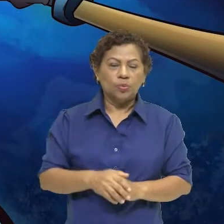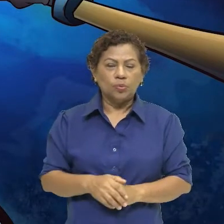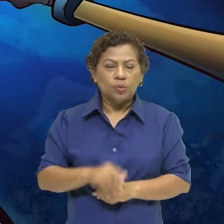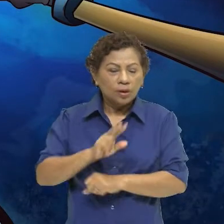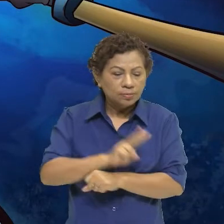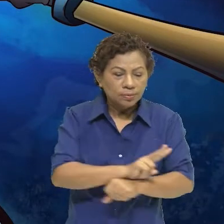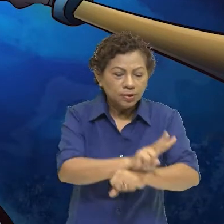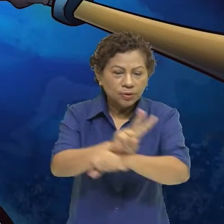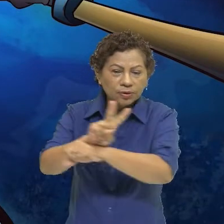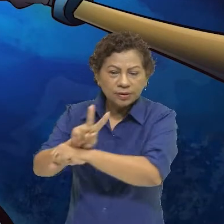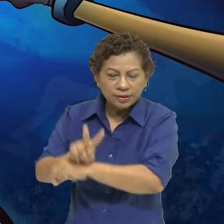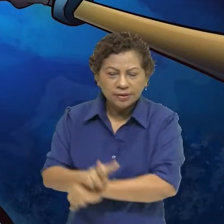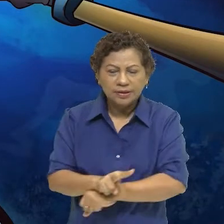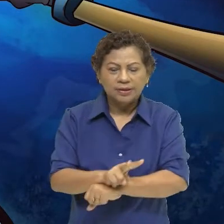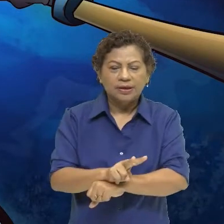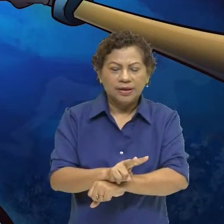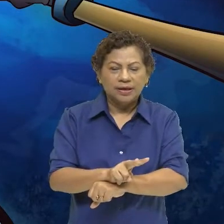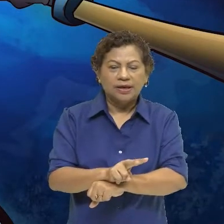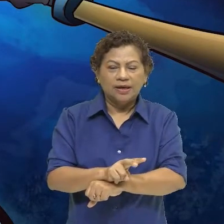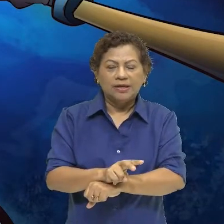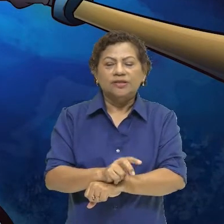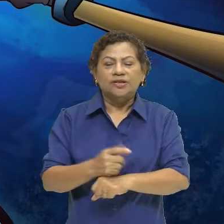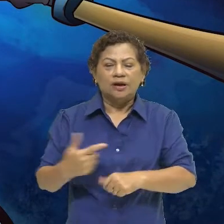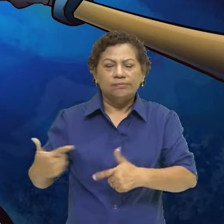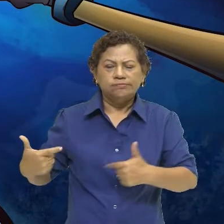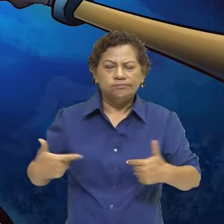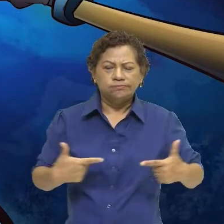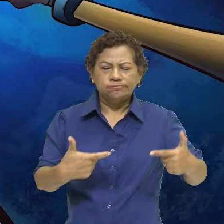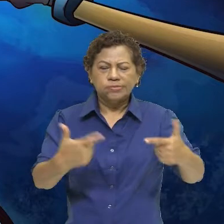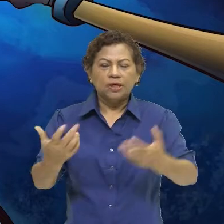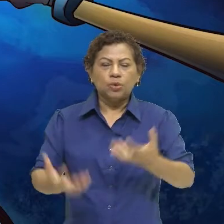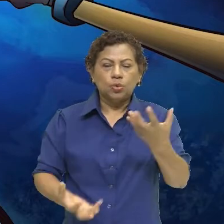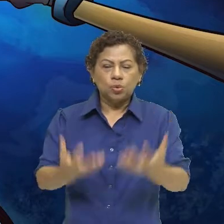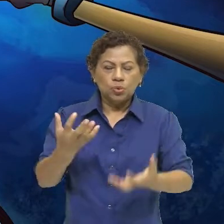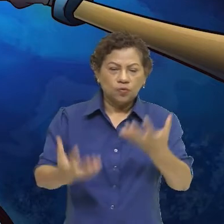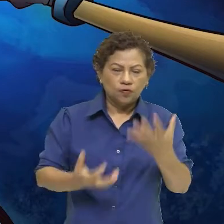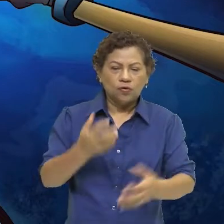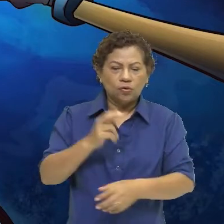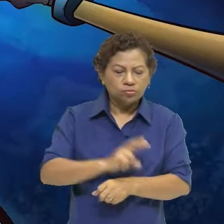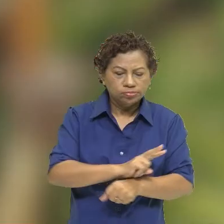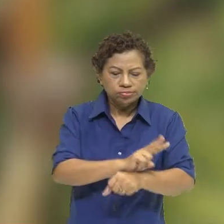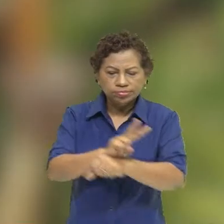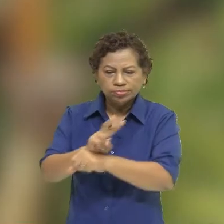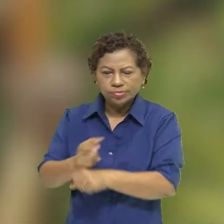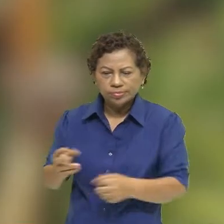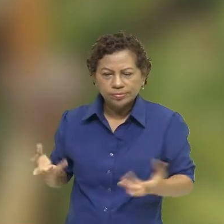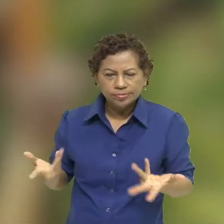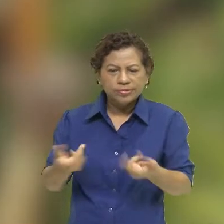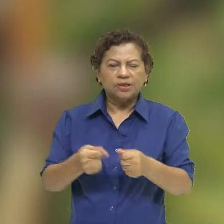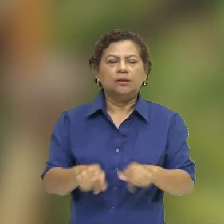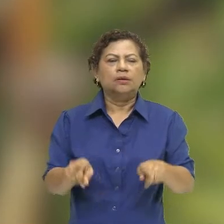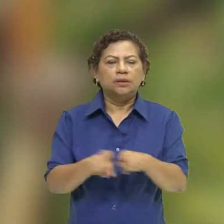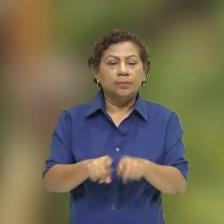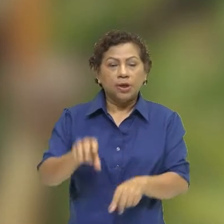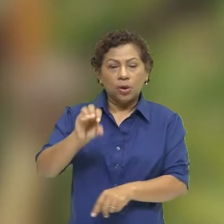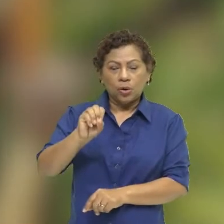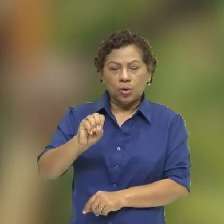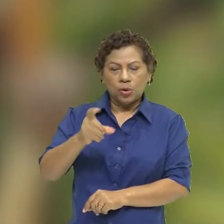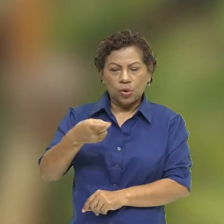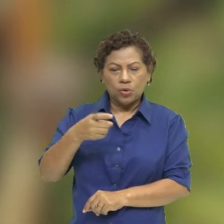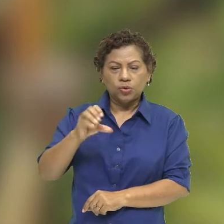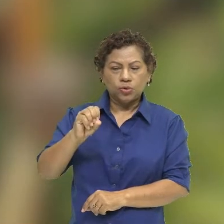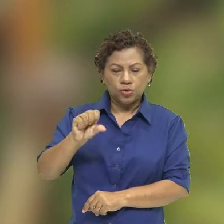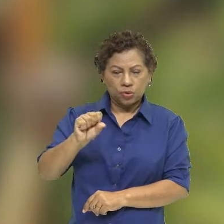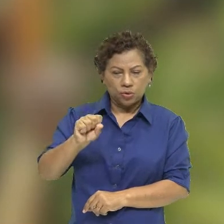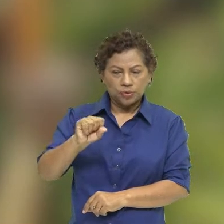guerra, do fogo, da tecnologia, né? Do aperfeiçoamento. E também Oxóssi, que é